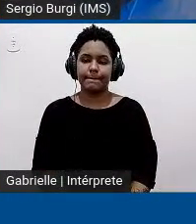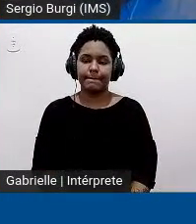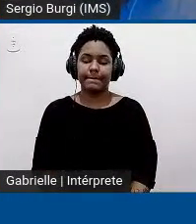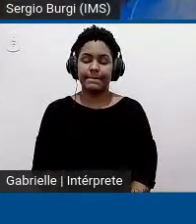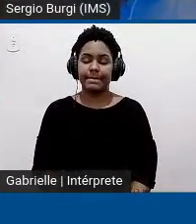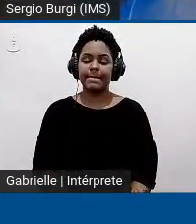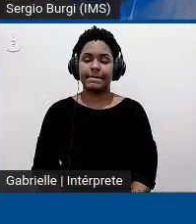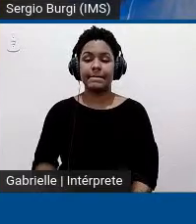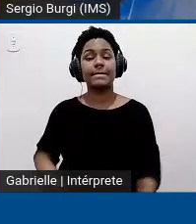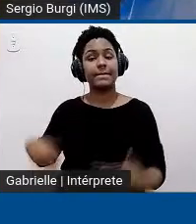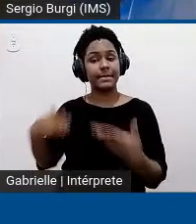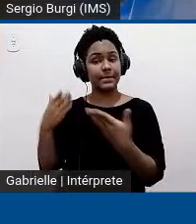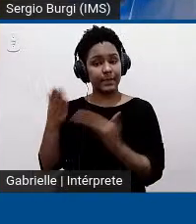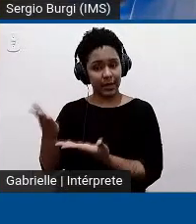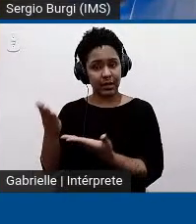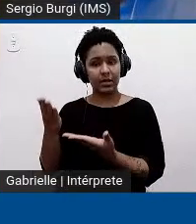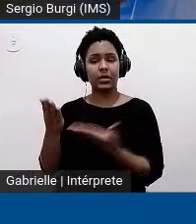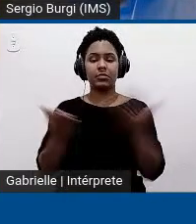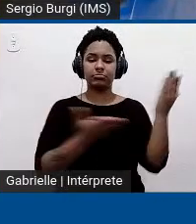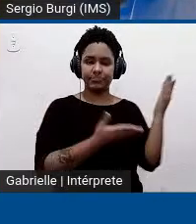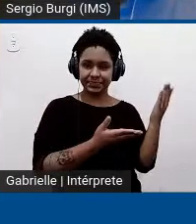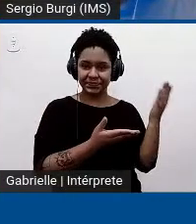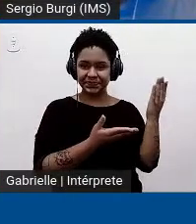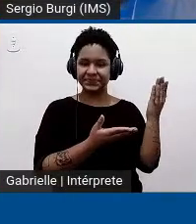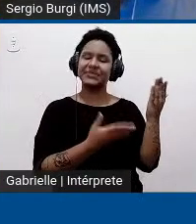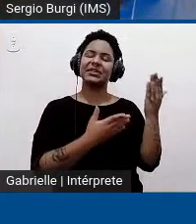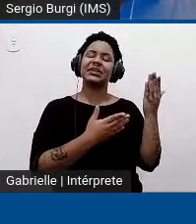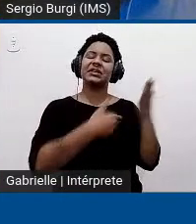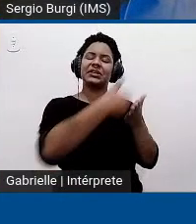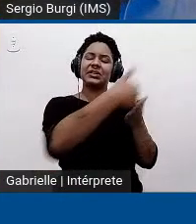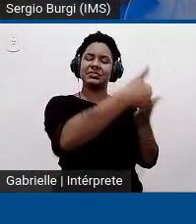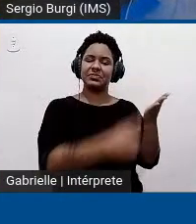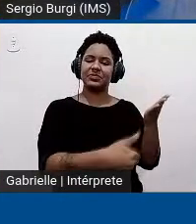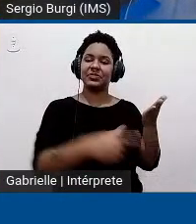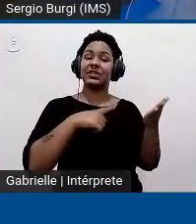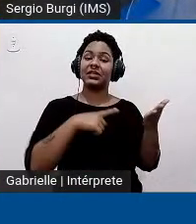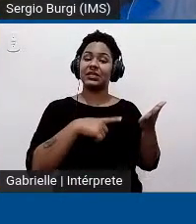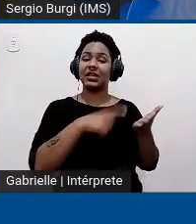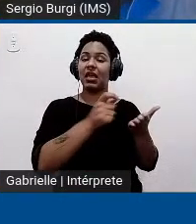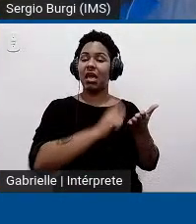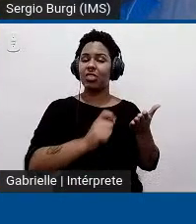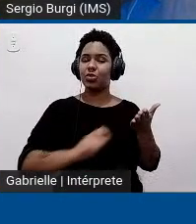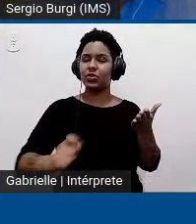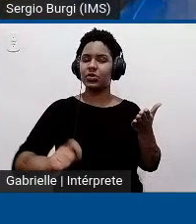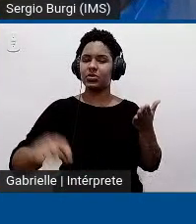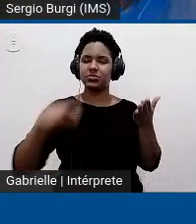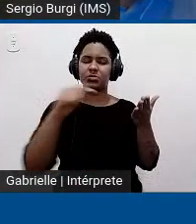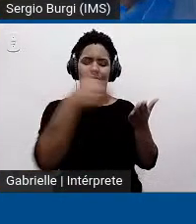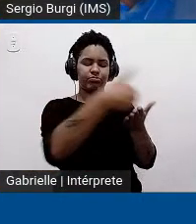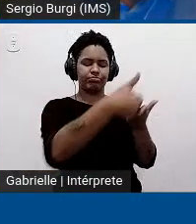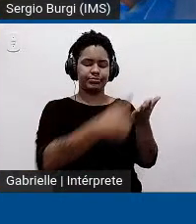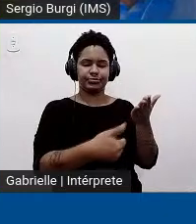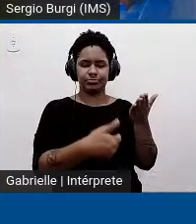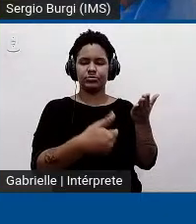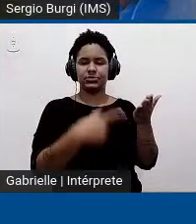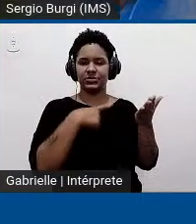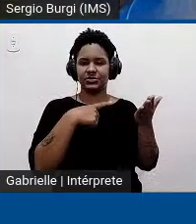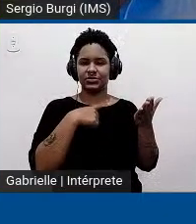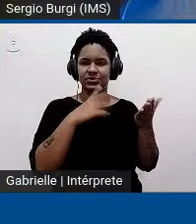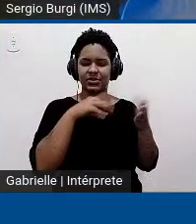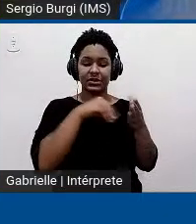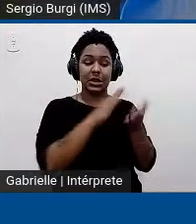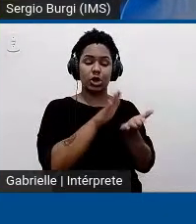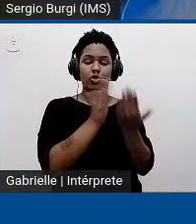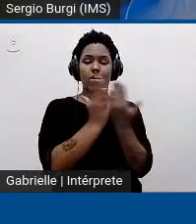Esse catálogo, né, tem uma anotação logo na sua interior da sua